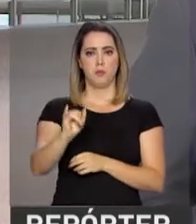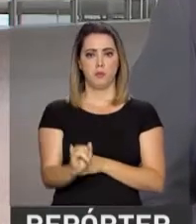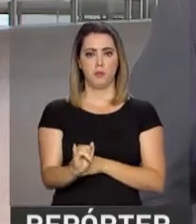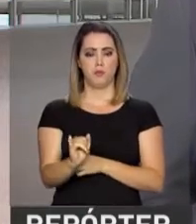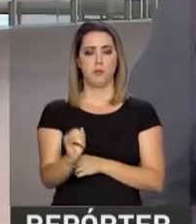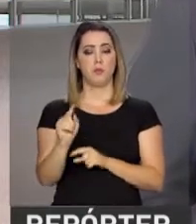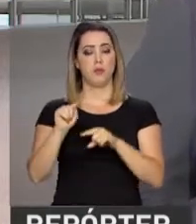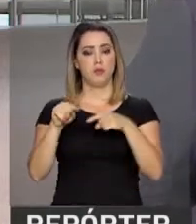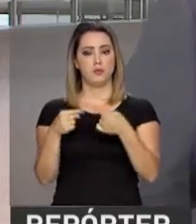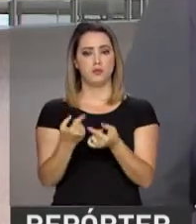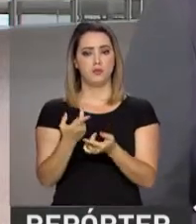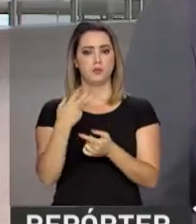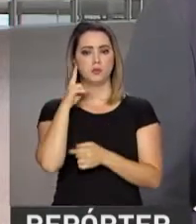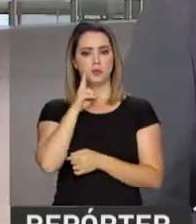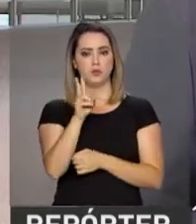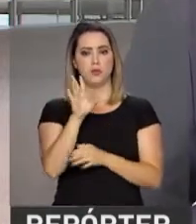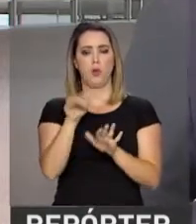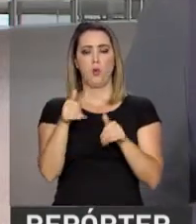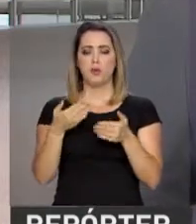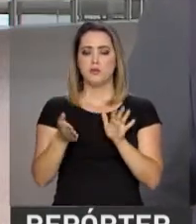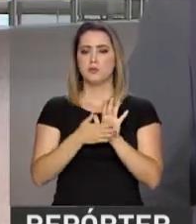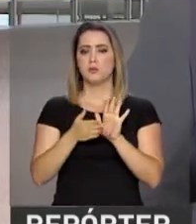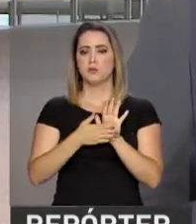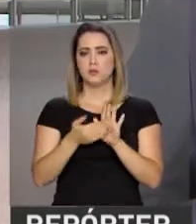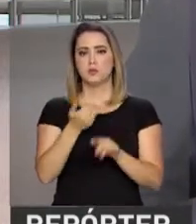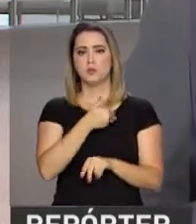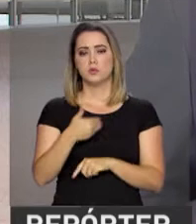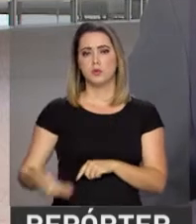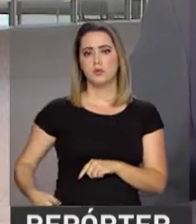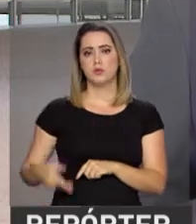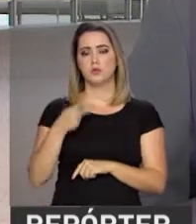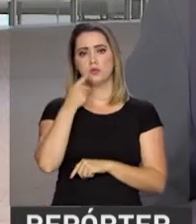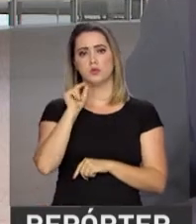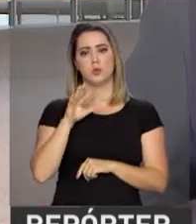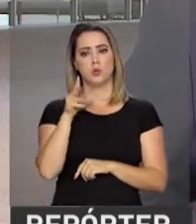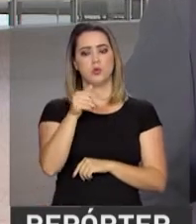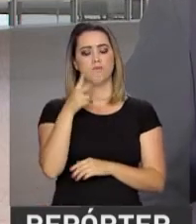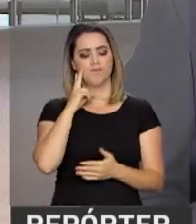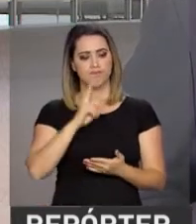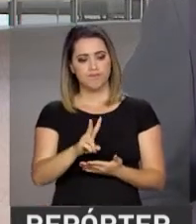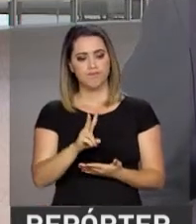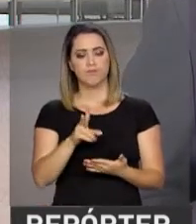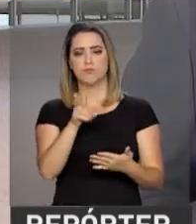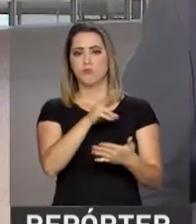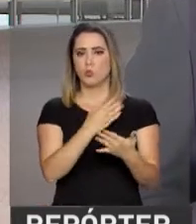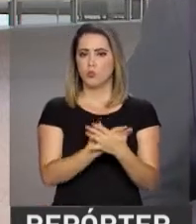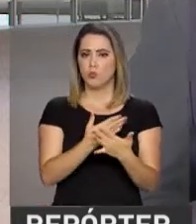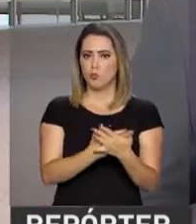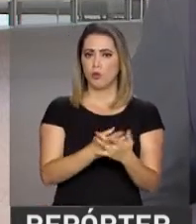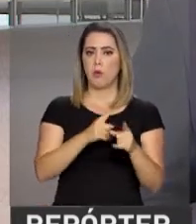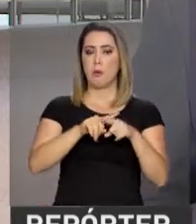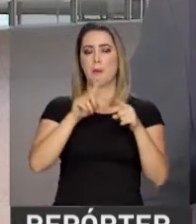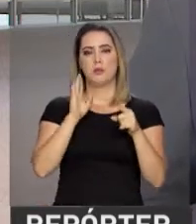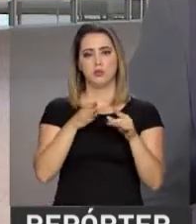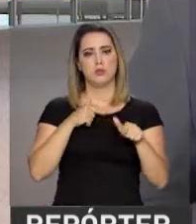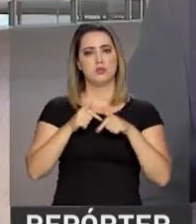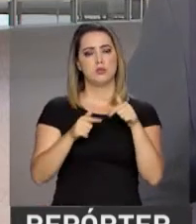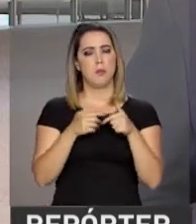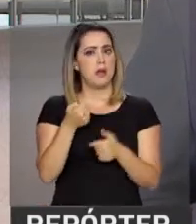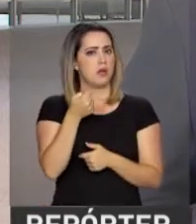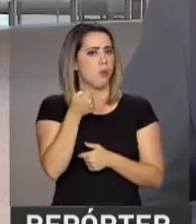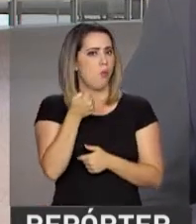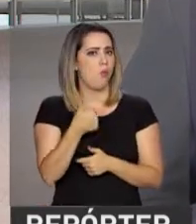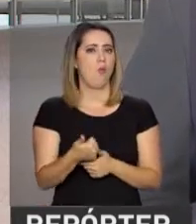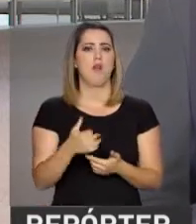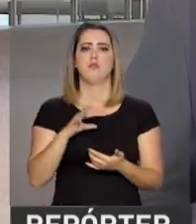individuais. Depois de ouvir as propostas, o governo disse que todas serão analisadas, mas que já vem trabalhando em